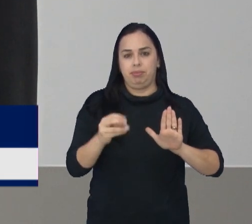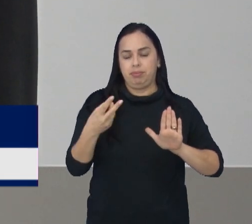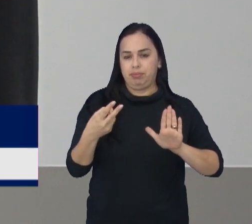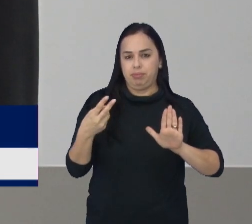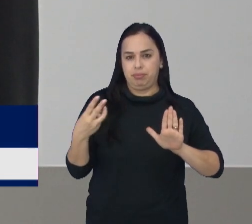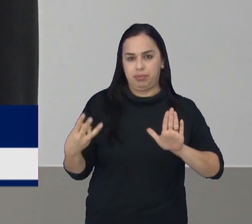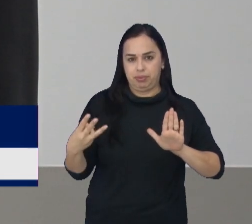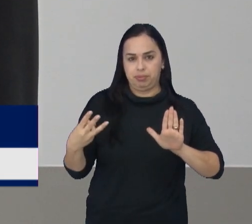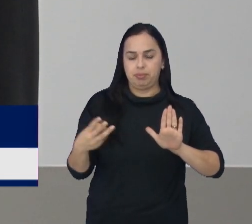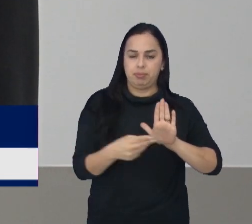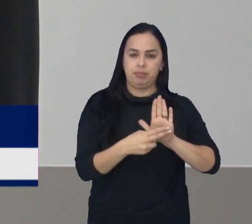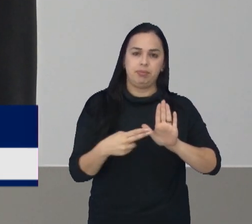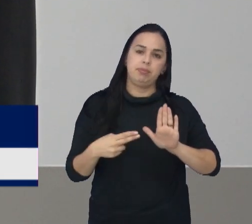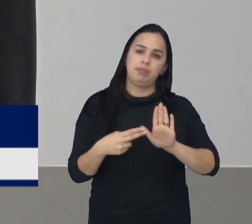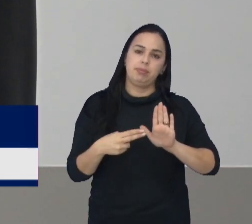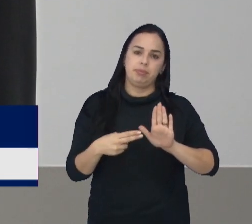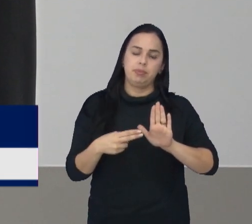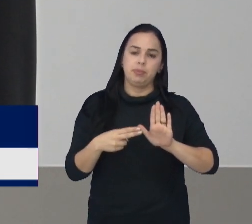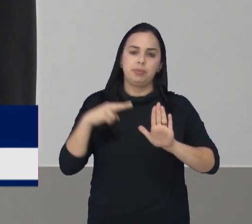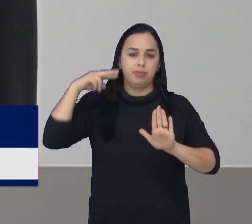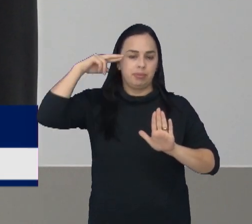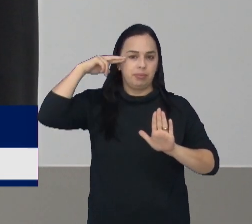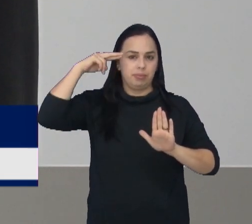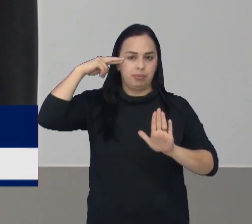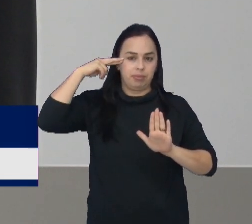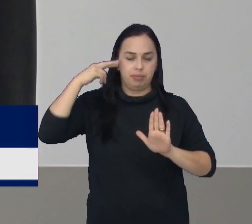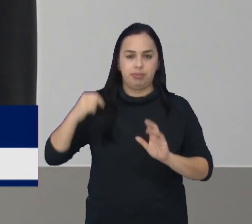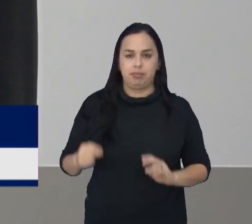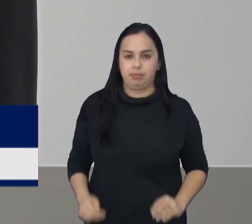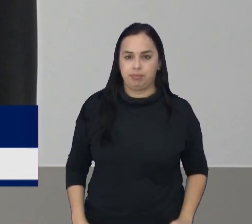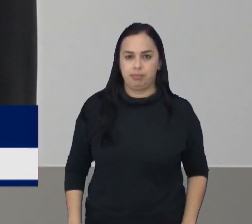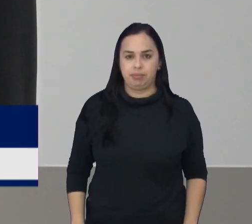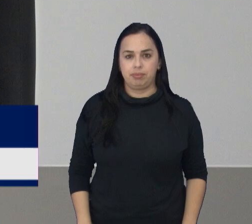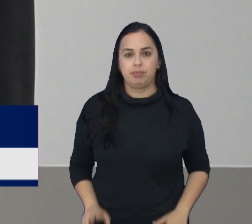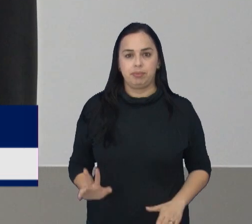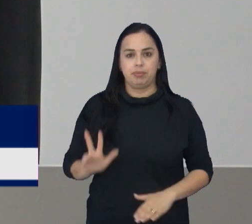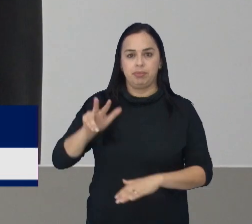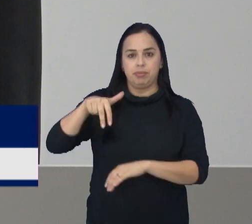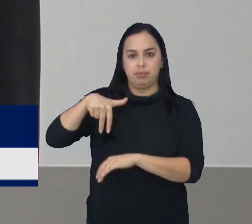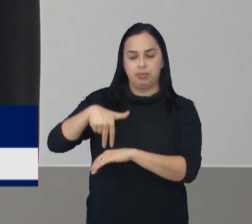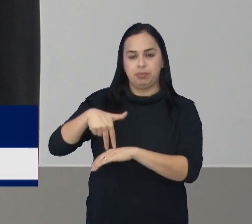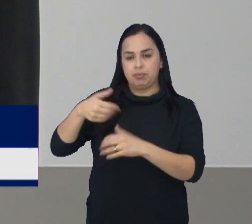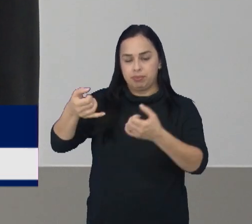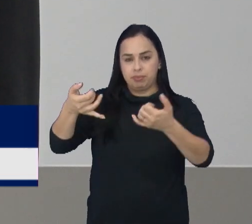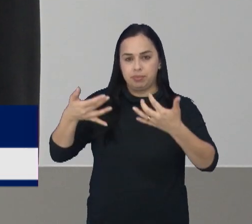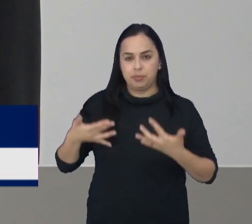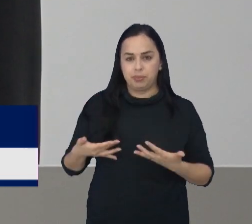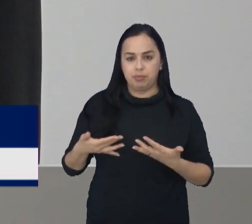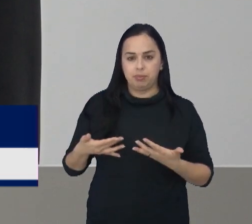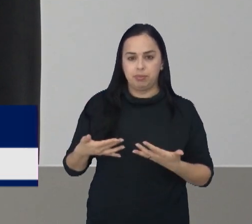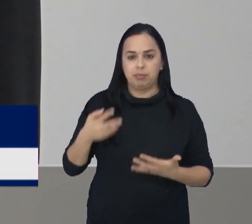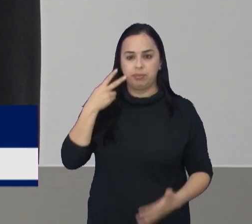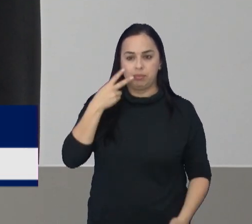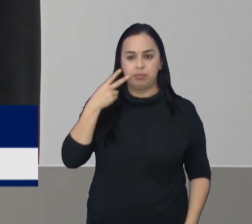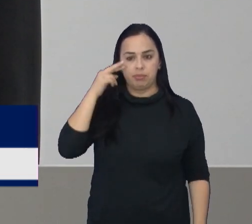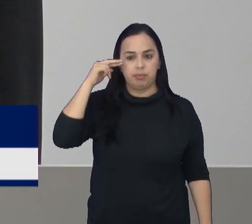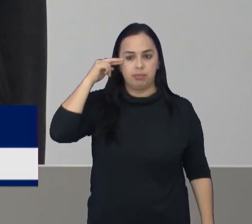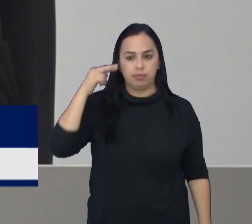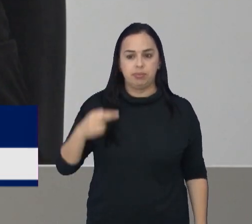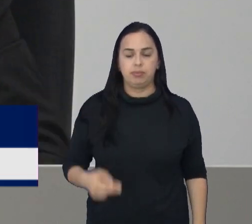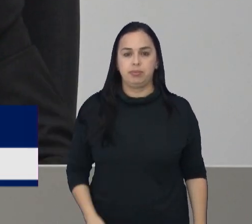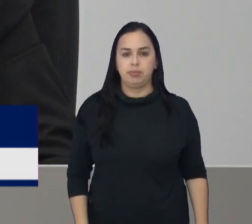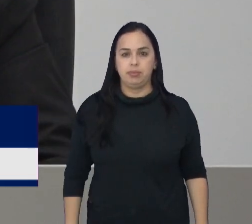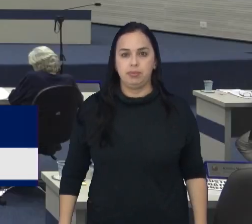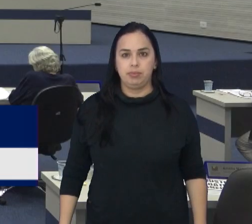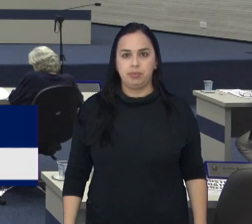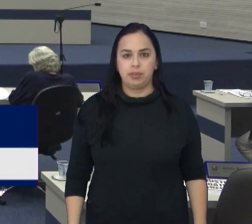55/2023, autoria do vereador Rogério Lacazem. Escrito para falar no processo, o vereador Rogério